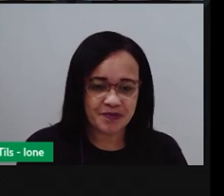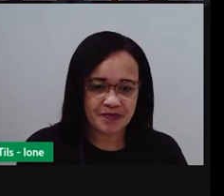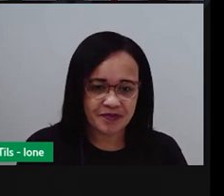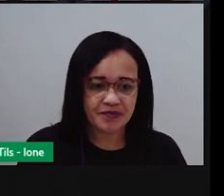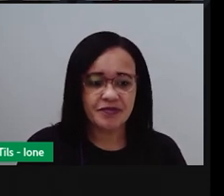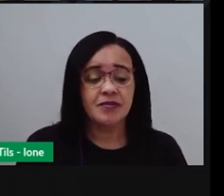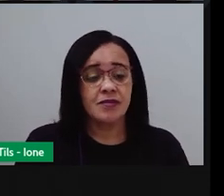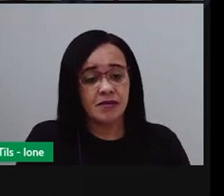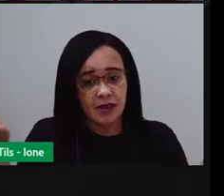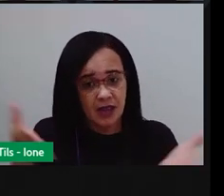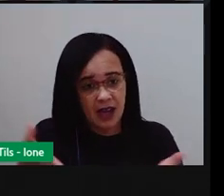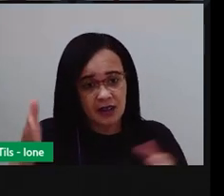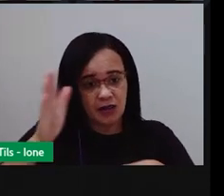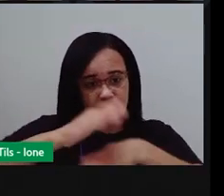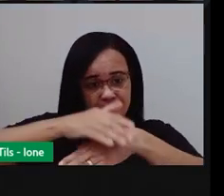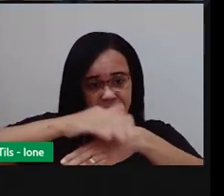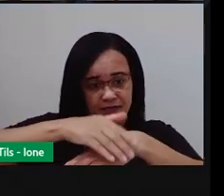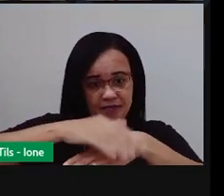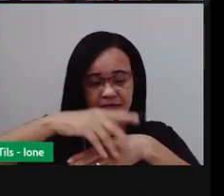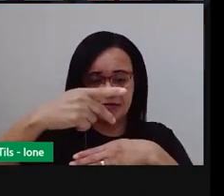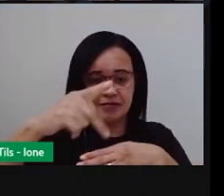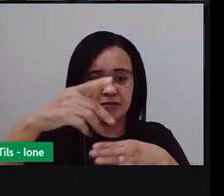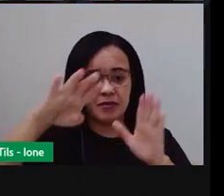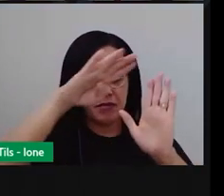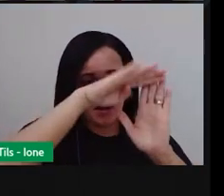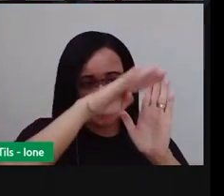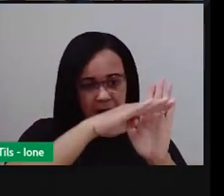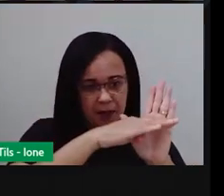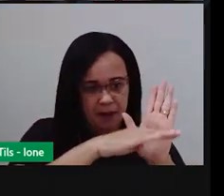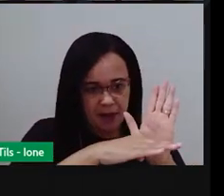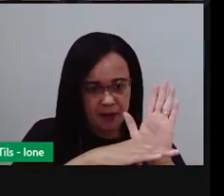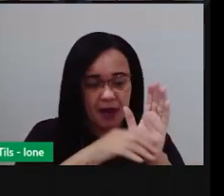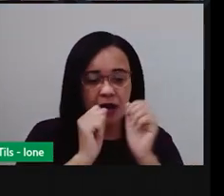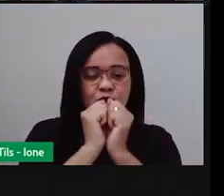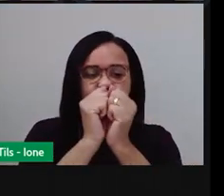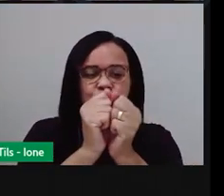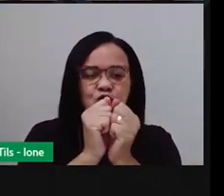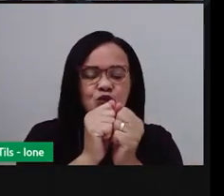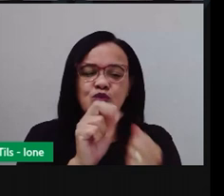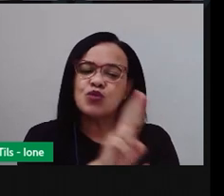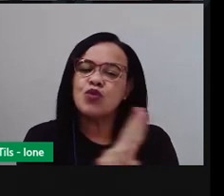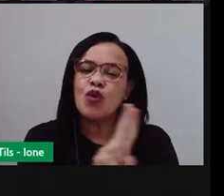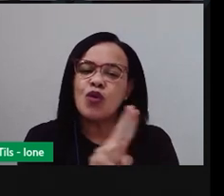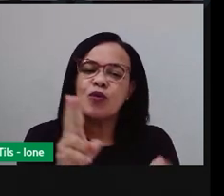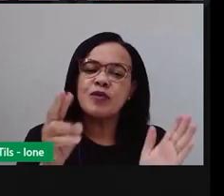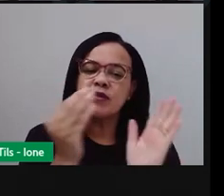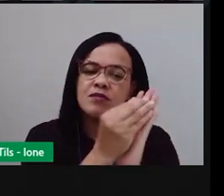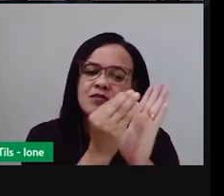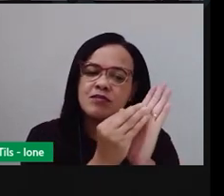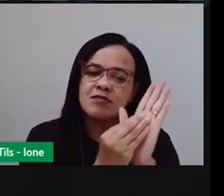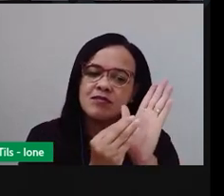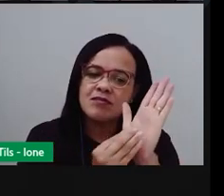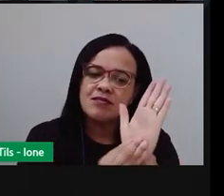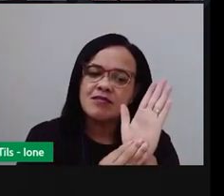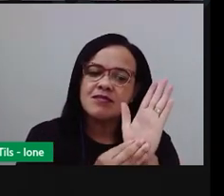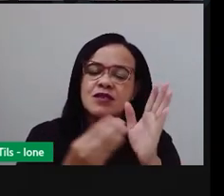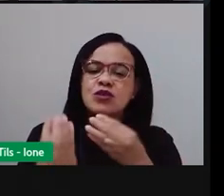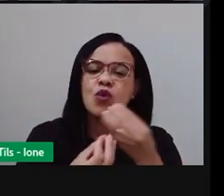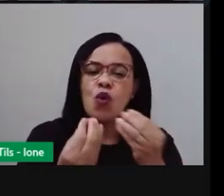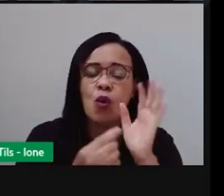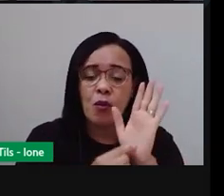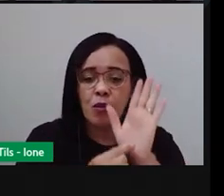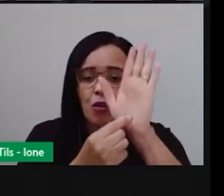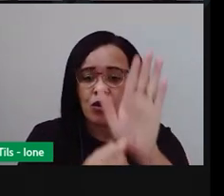produzir uma lista com esses nomes juntos. Para isso, eu vou mostrar